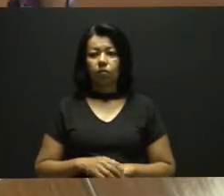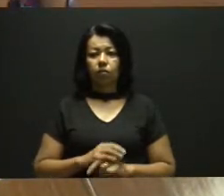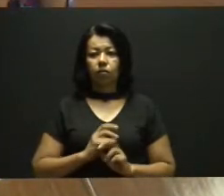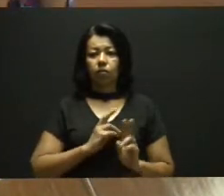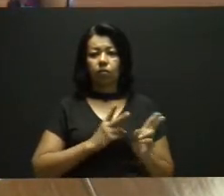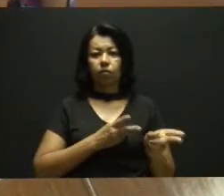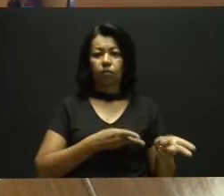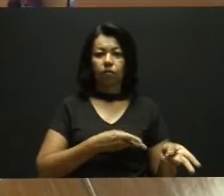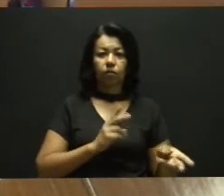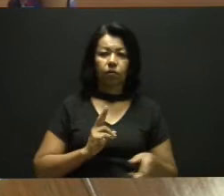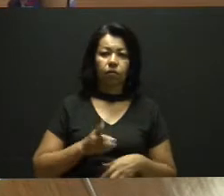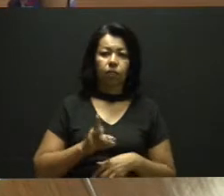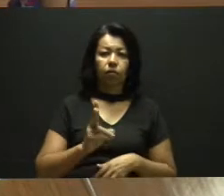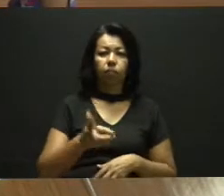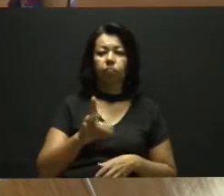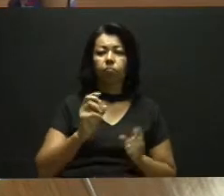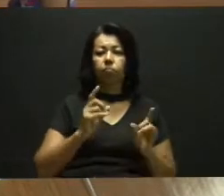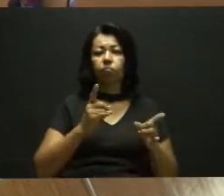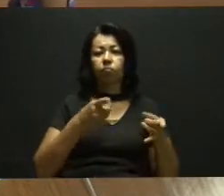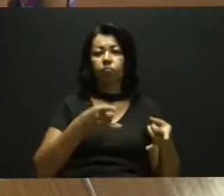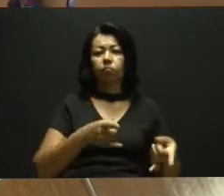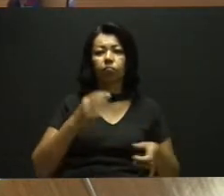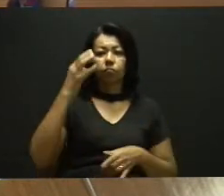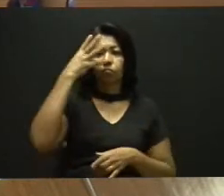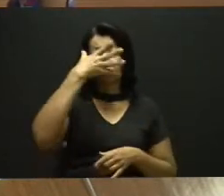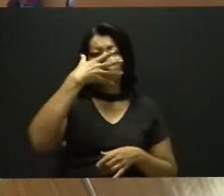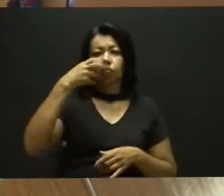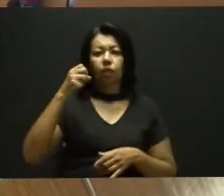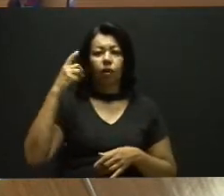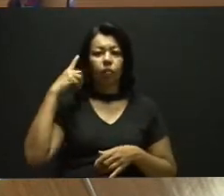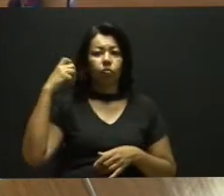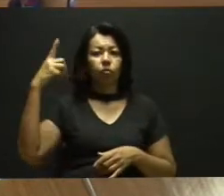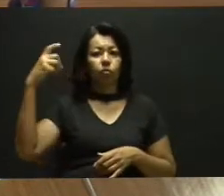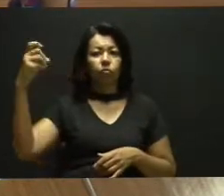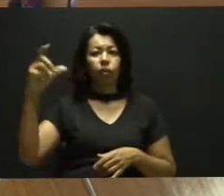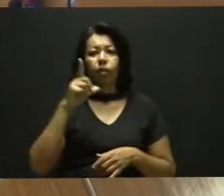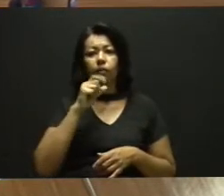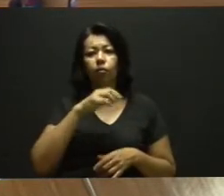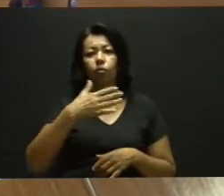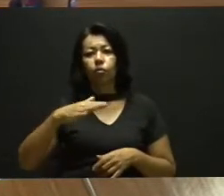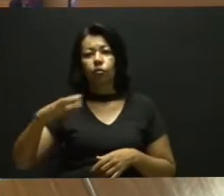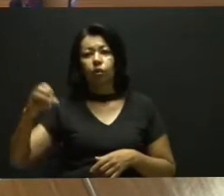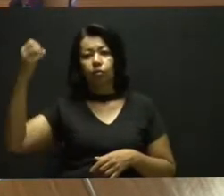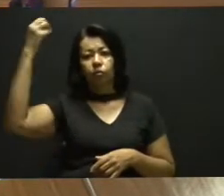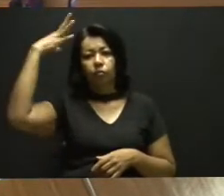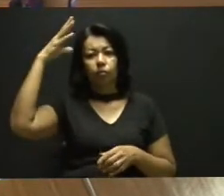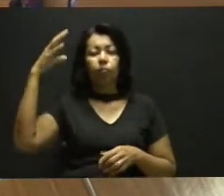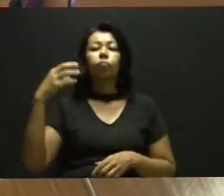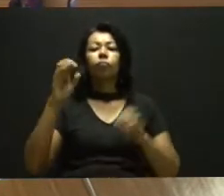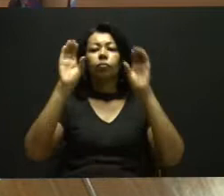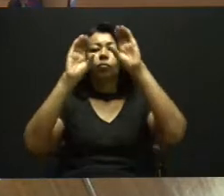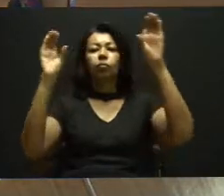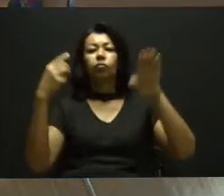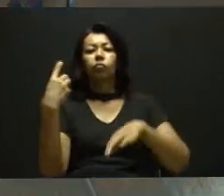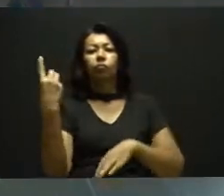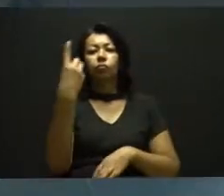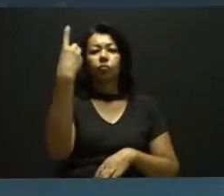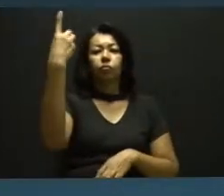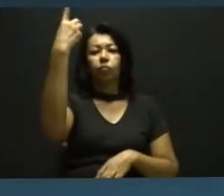tá na mente mesmo expandir ou o som da água luz do céu profundo